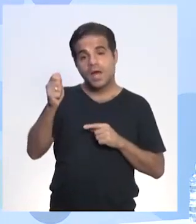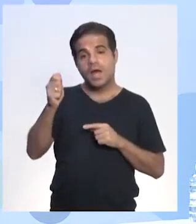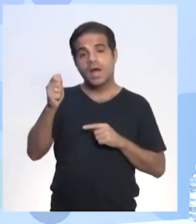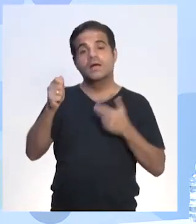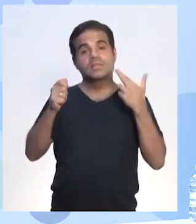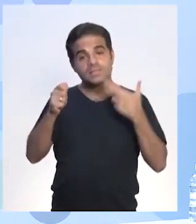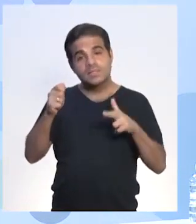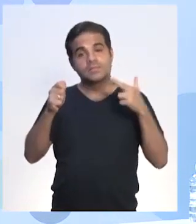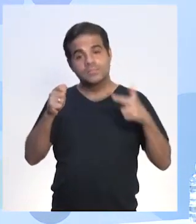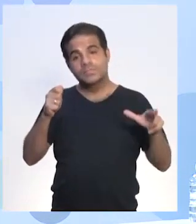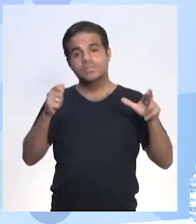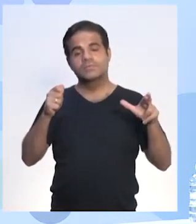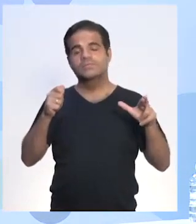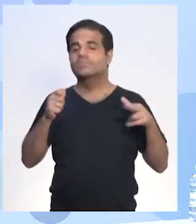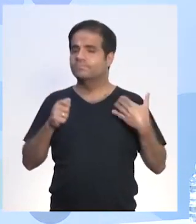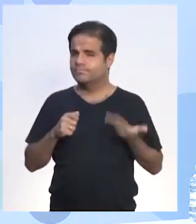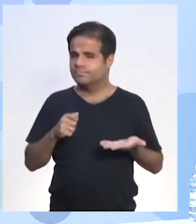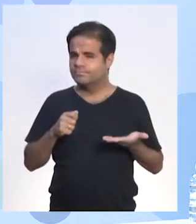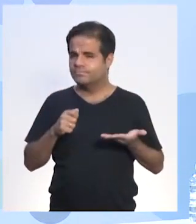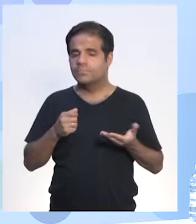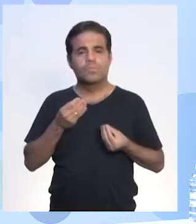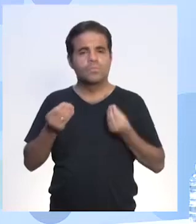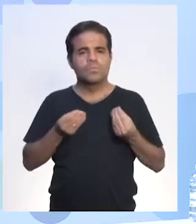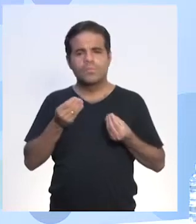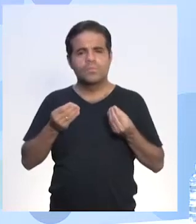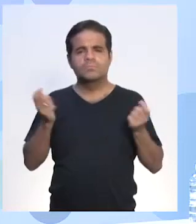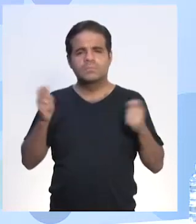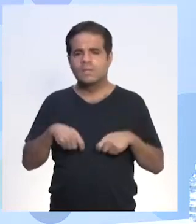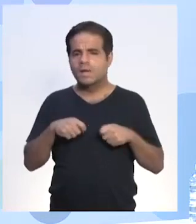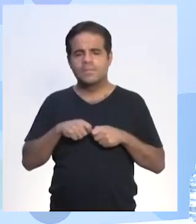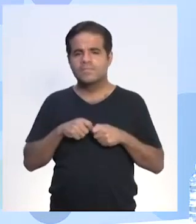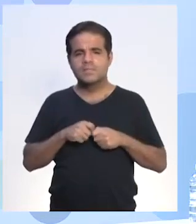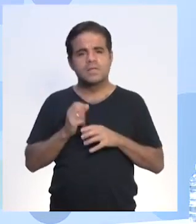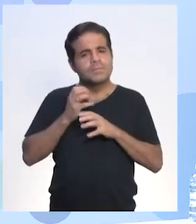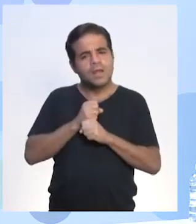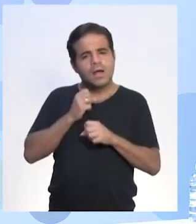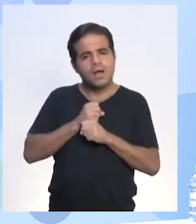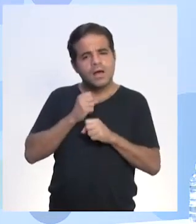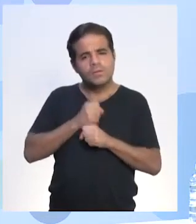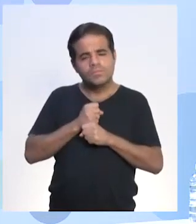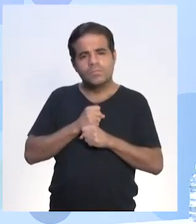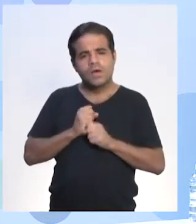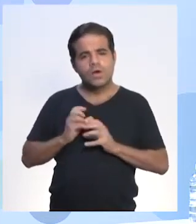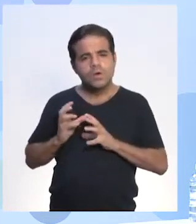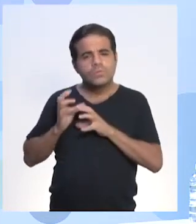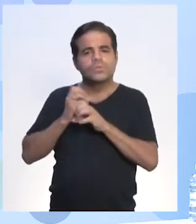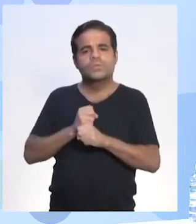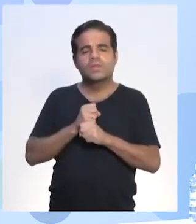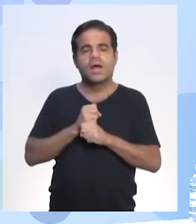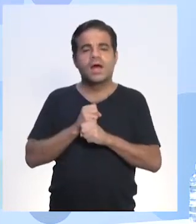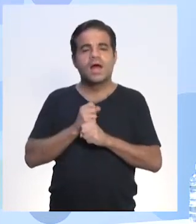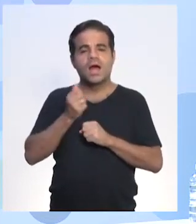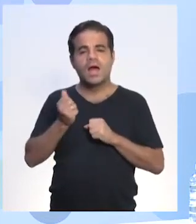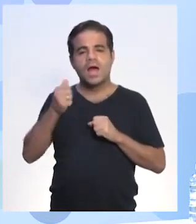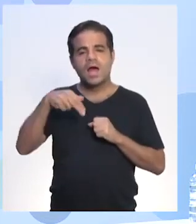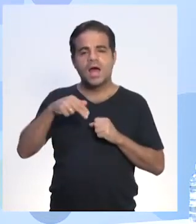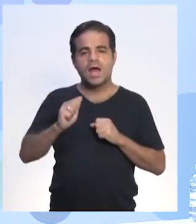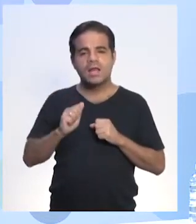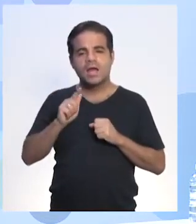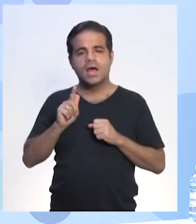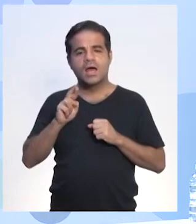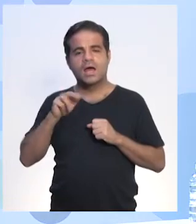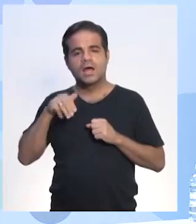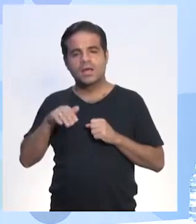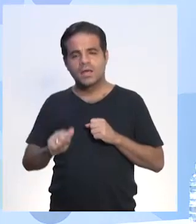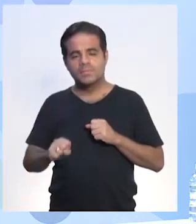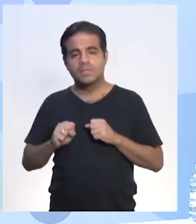se repetindo. Então, como é que a gente faz para calcular o total de anagramas